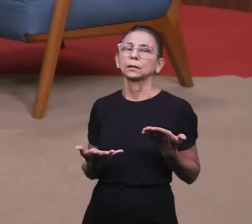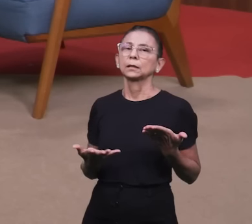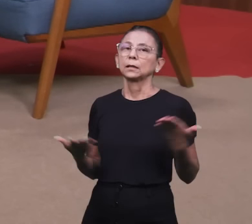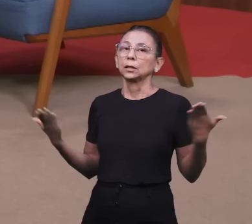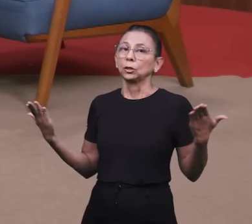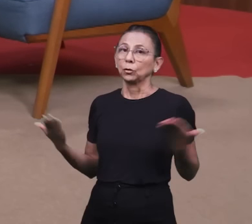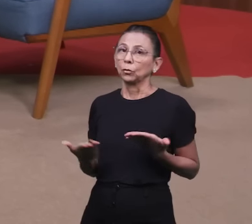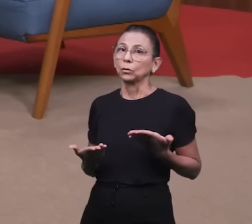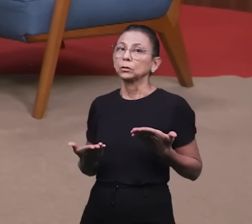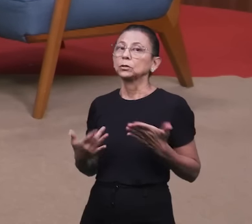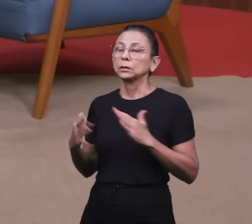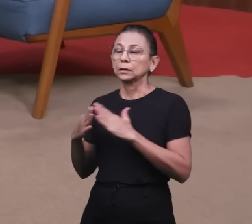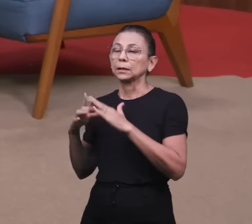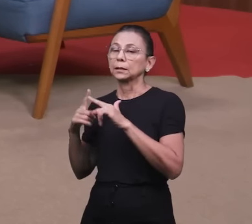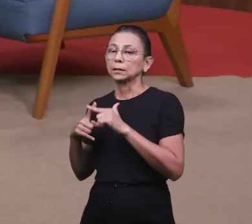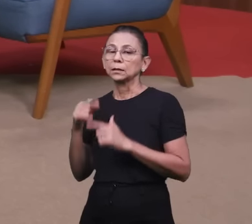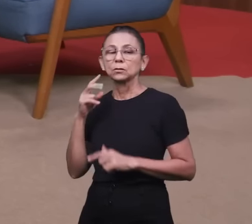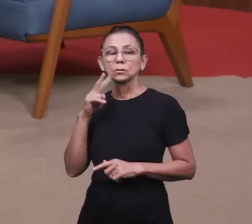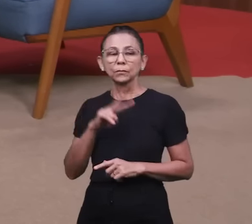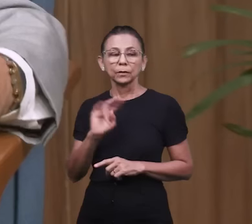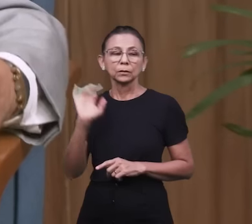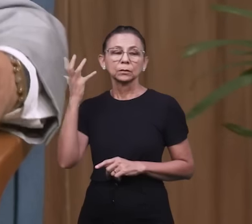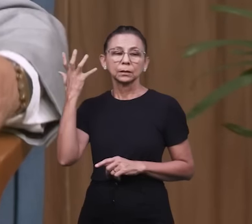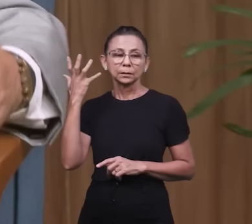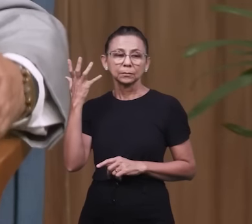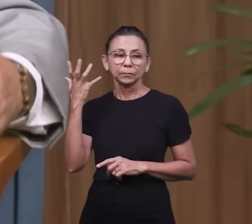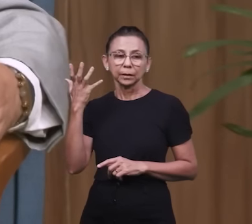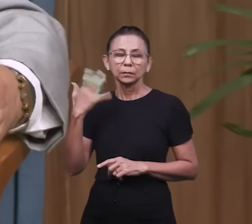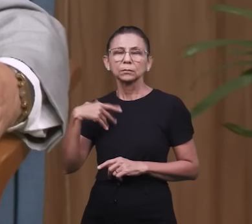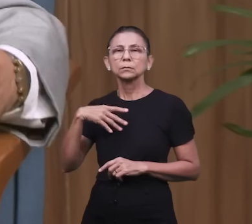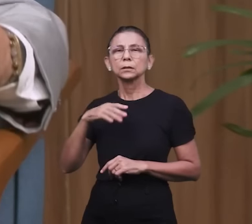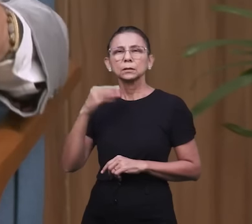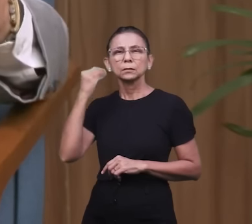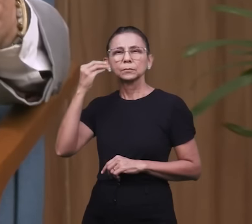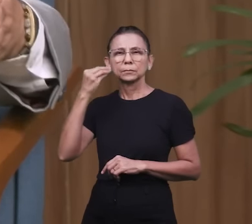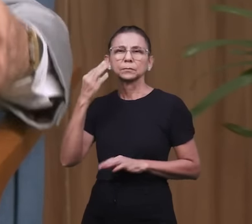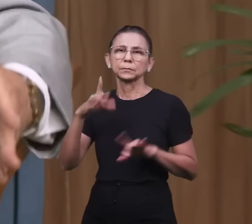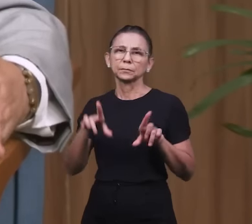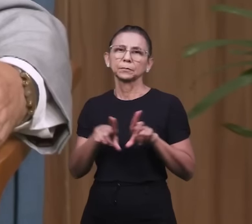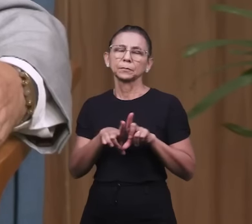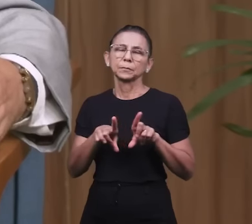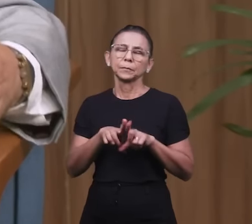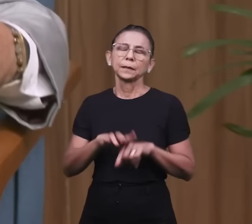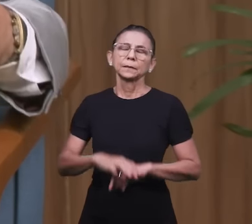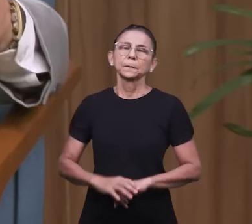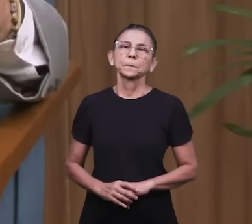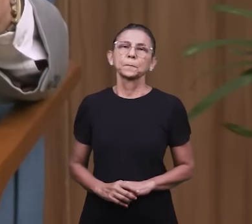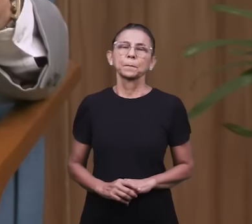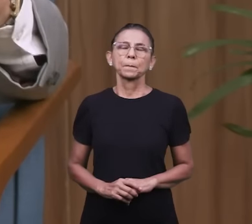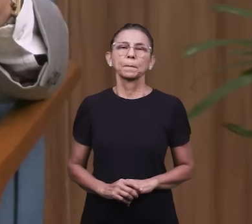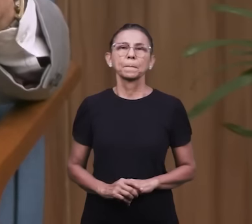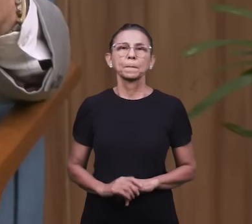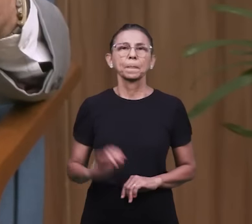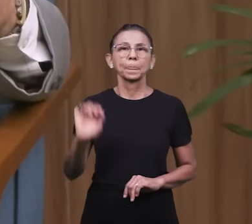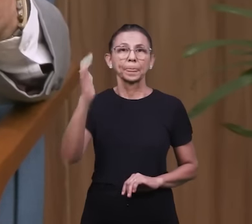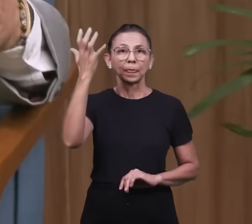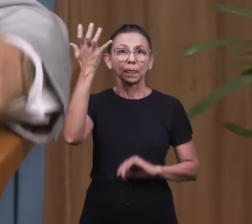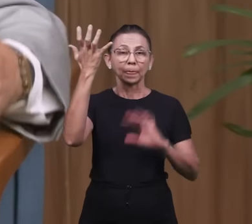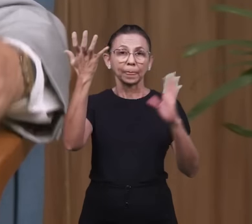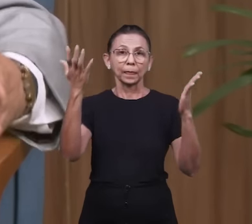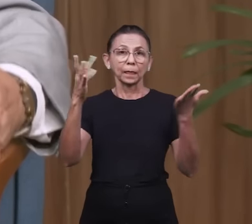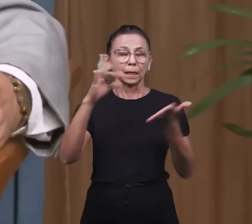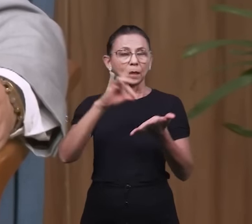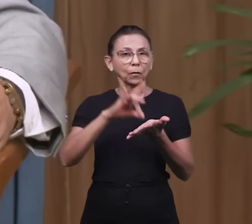isso mas também entendemos que os sinais eles são alertas para que